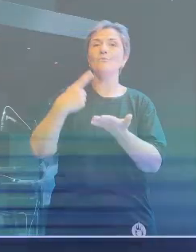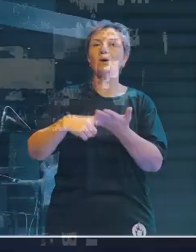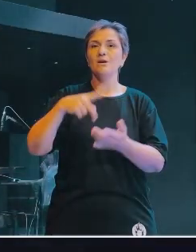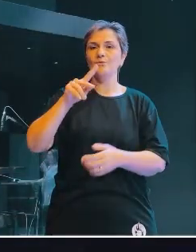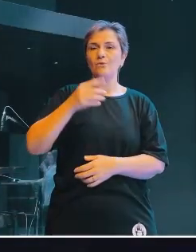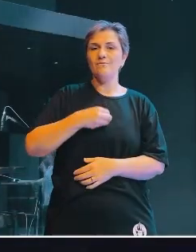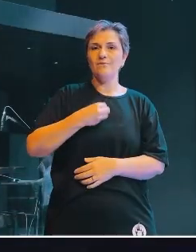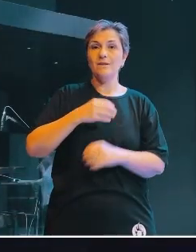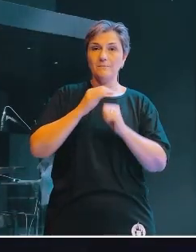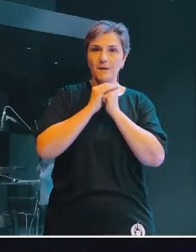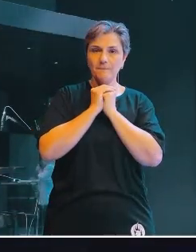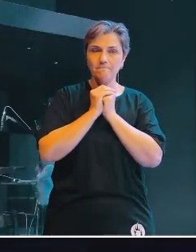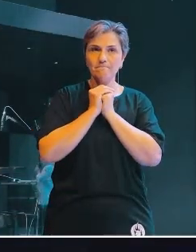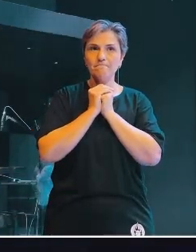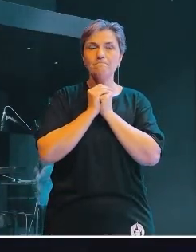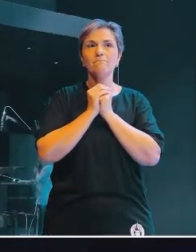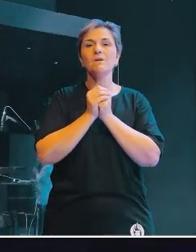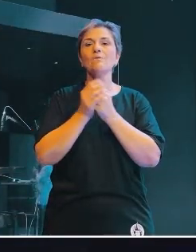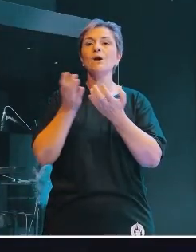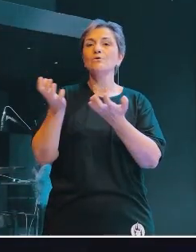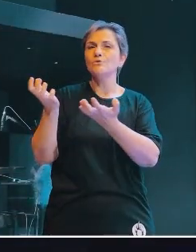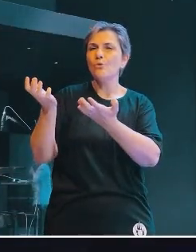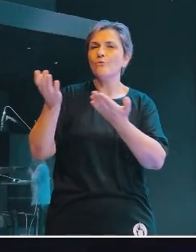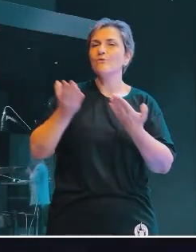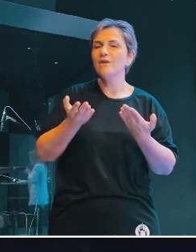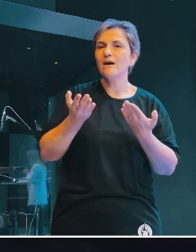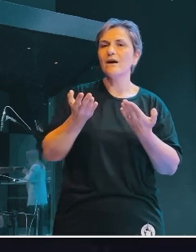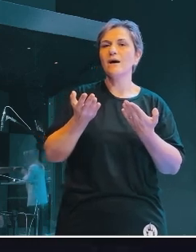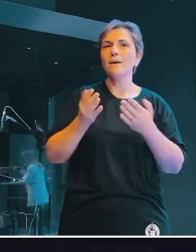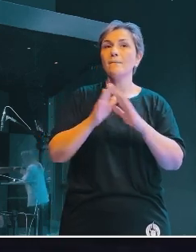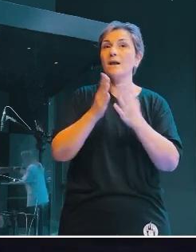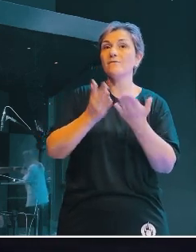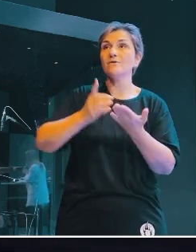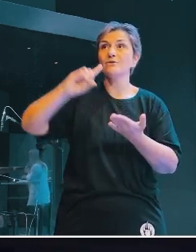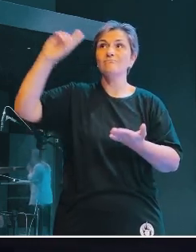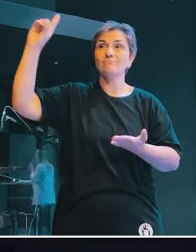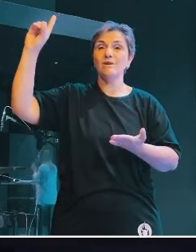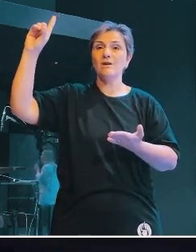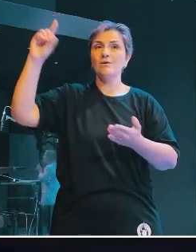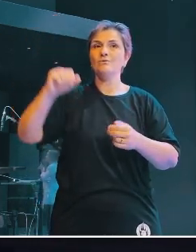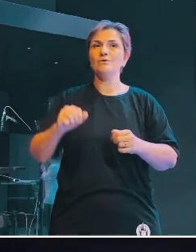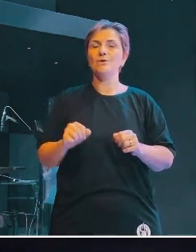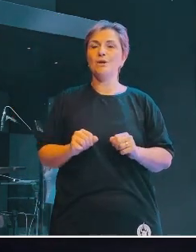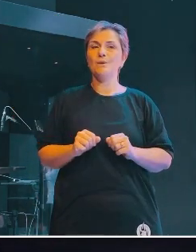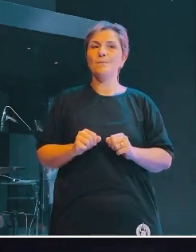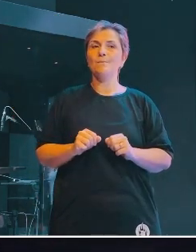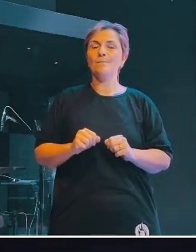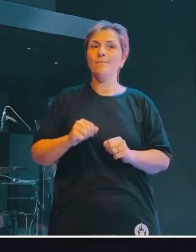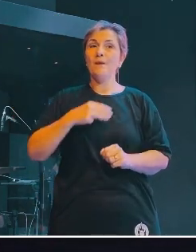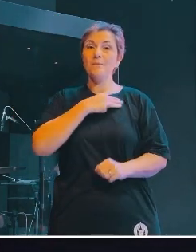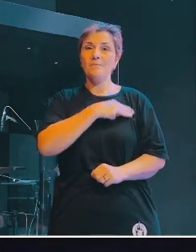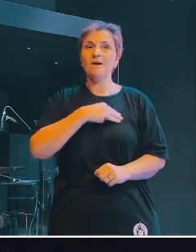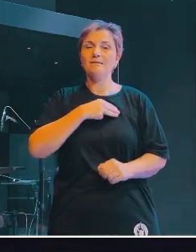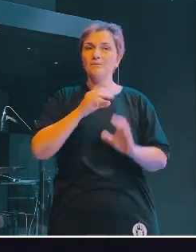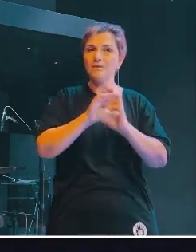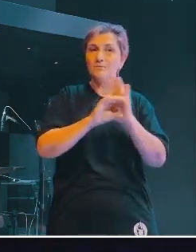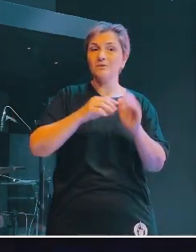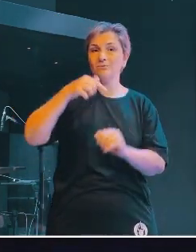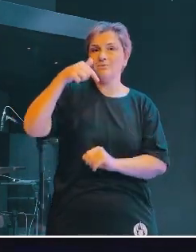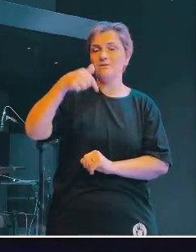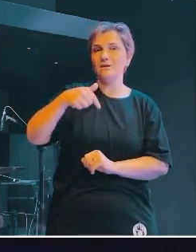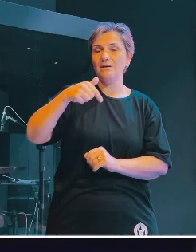Vida, amém? E eu quero te convidar a abrir a palavra do Senhor no livro de Mateus, capítulo 7.